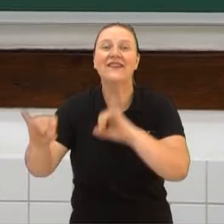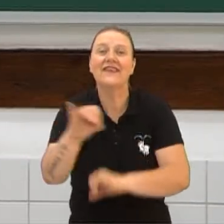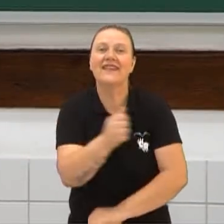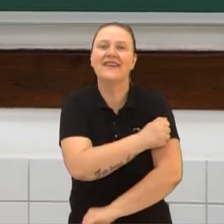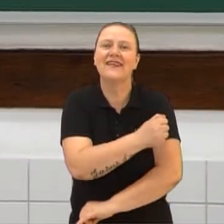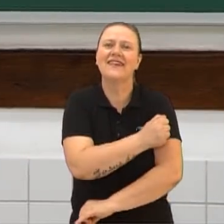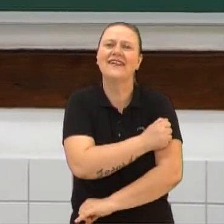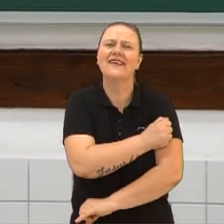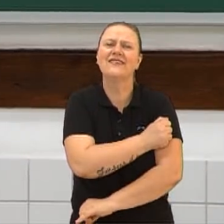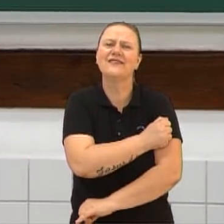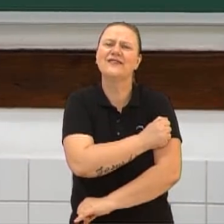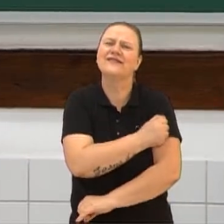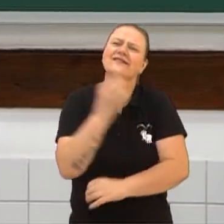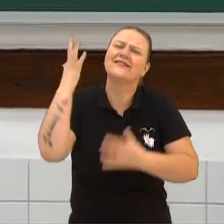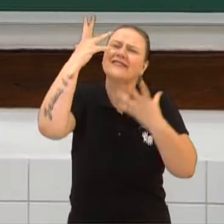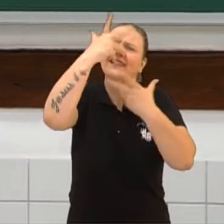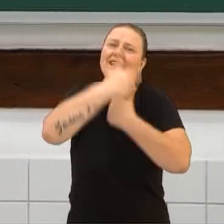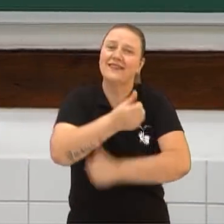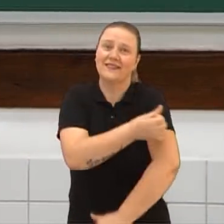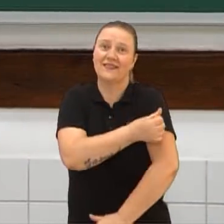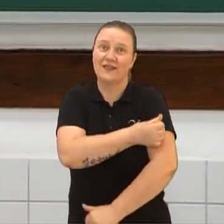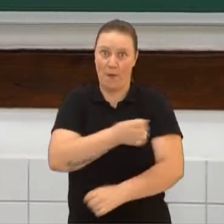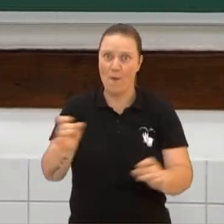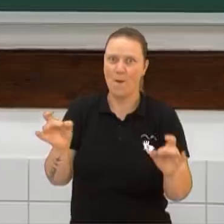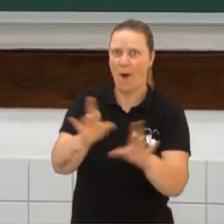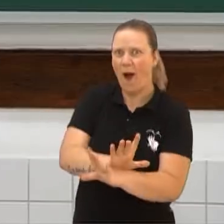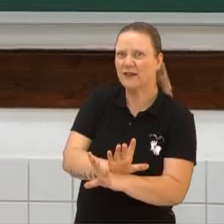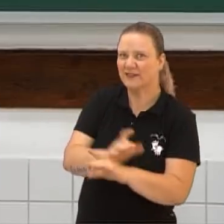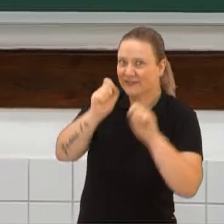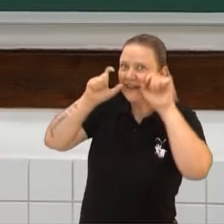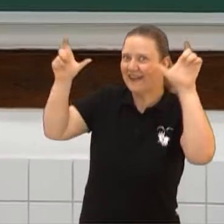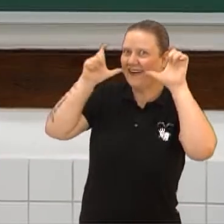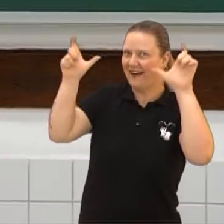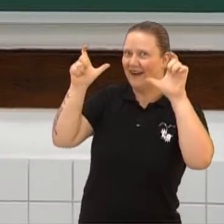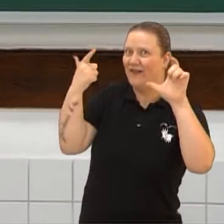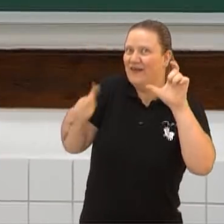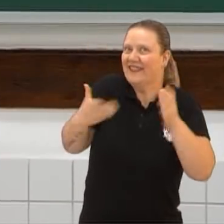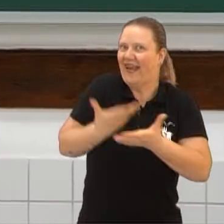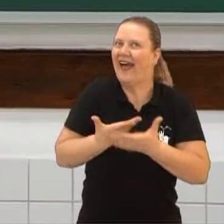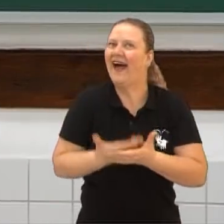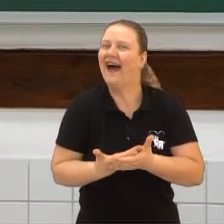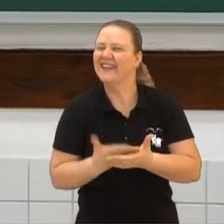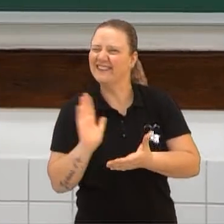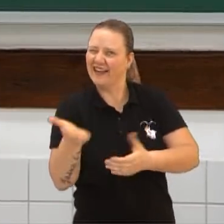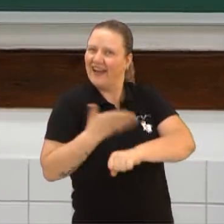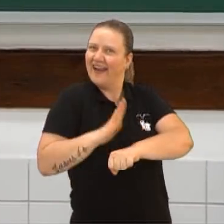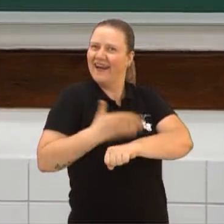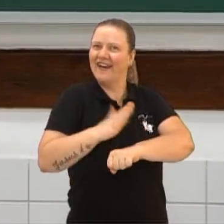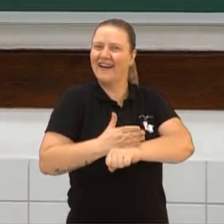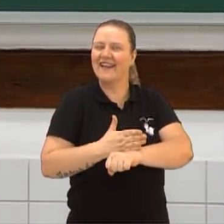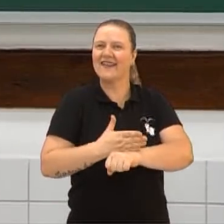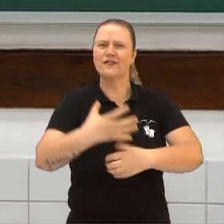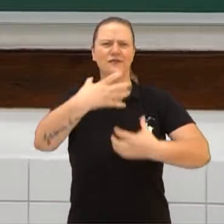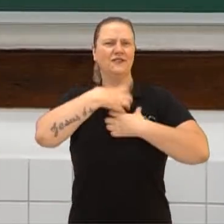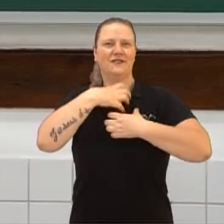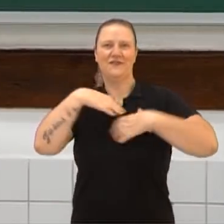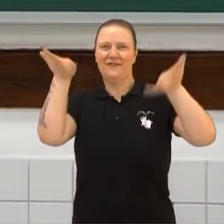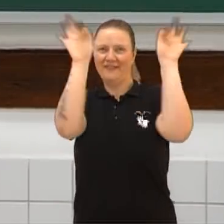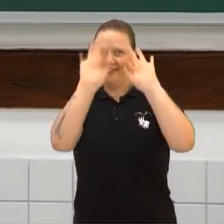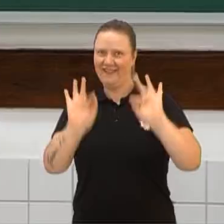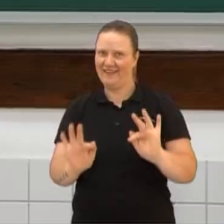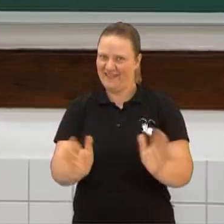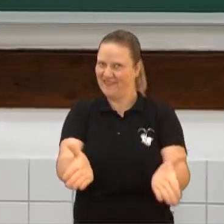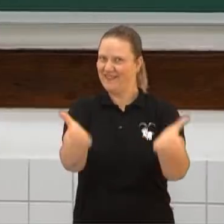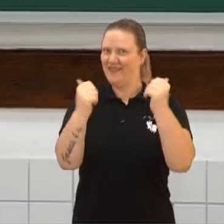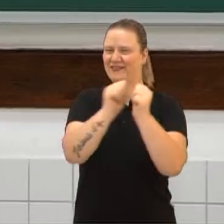galerinha linda do sexto ano, prontinhos para mais uma aulinha de matemática aqui com a professora Neumar? Que vocês estão felizes aí? Vamos